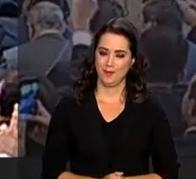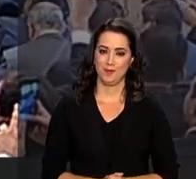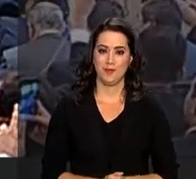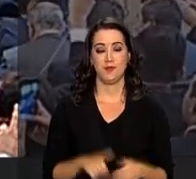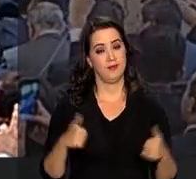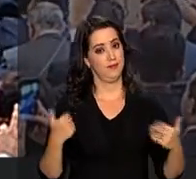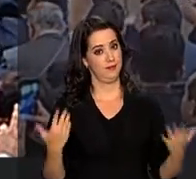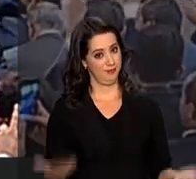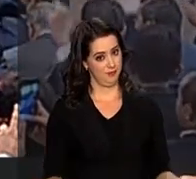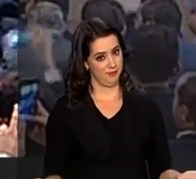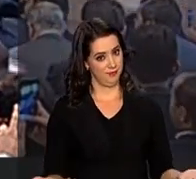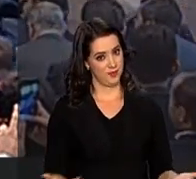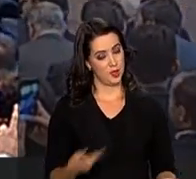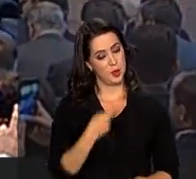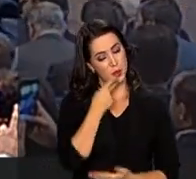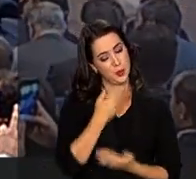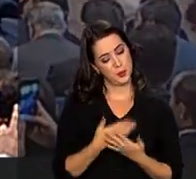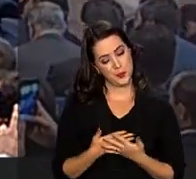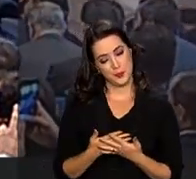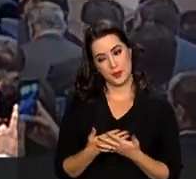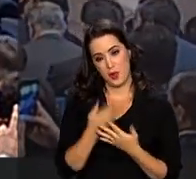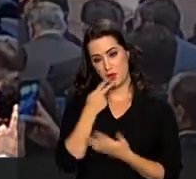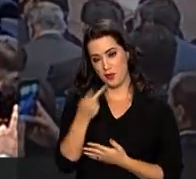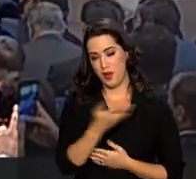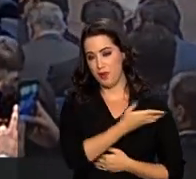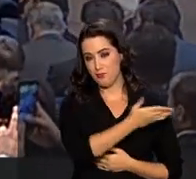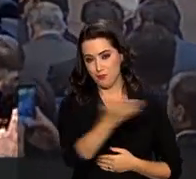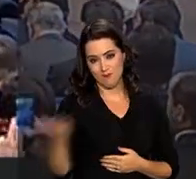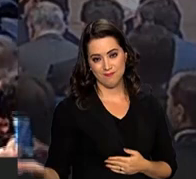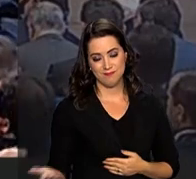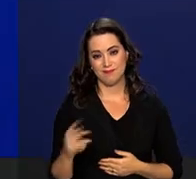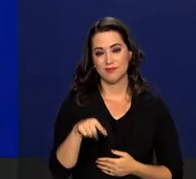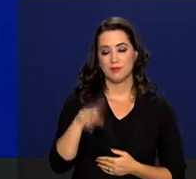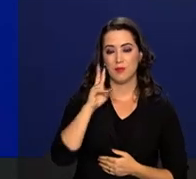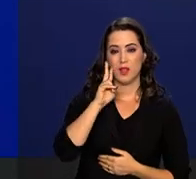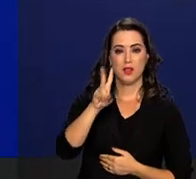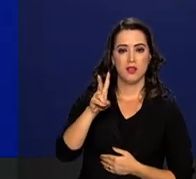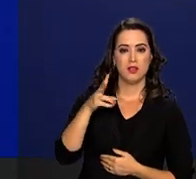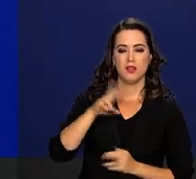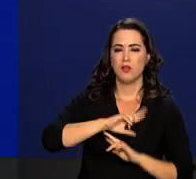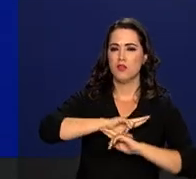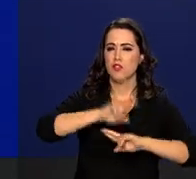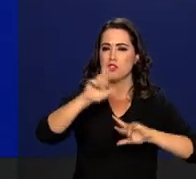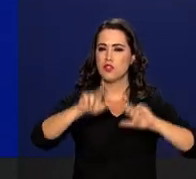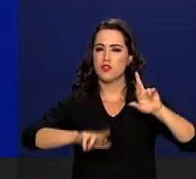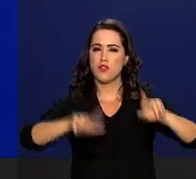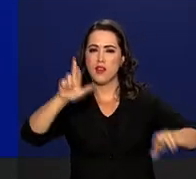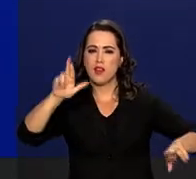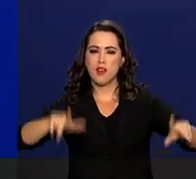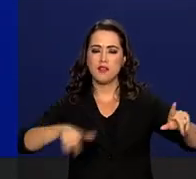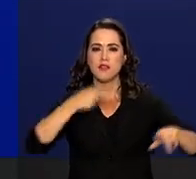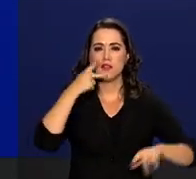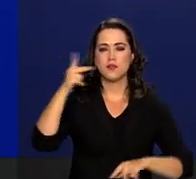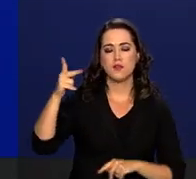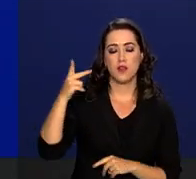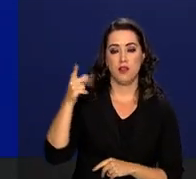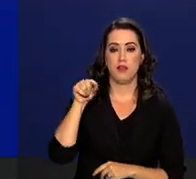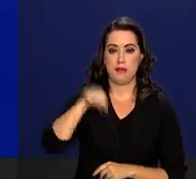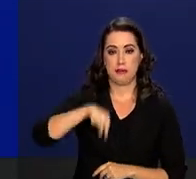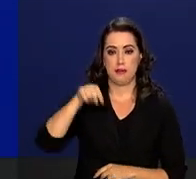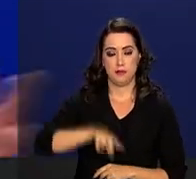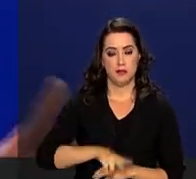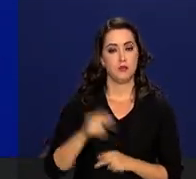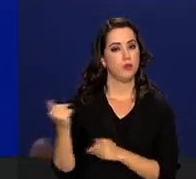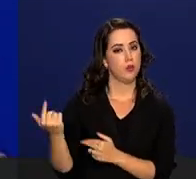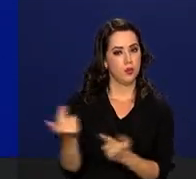E aí, eu confesso a vocês, interessante, quando eu ouvia as várias manifestações e, de